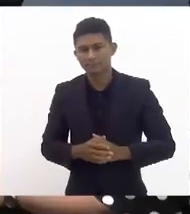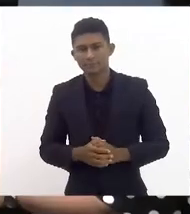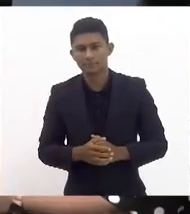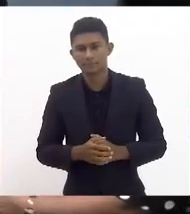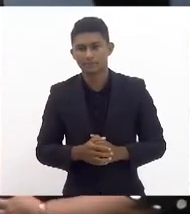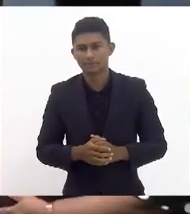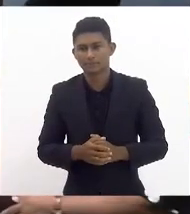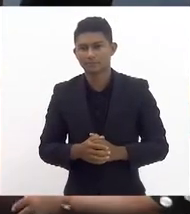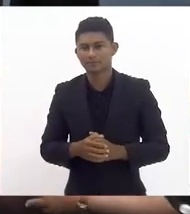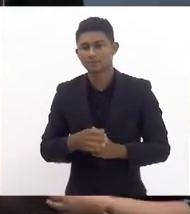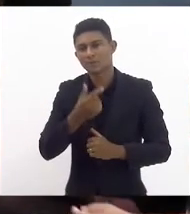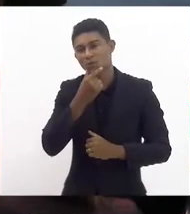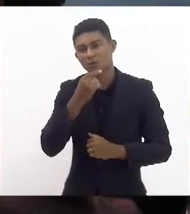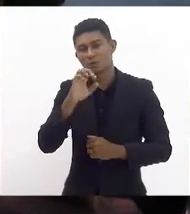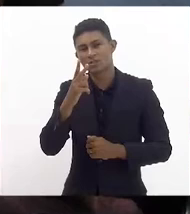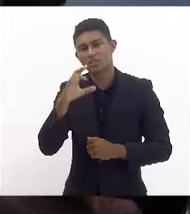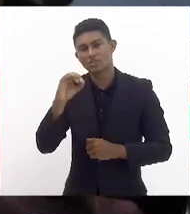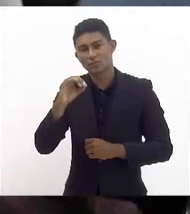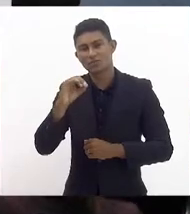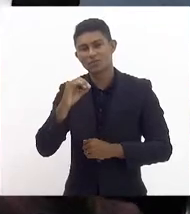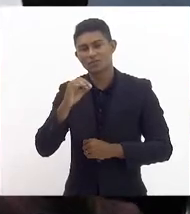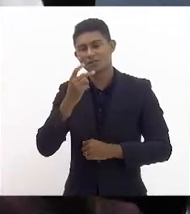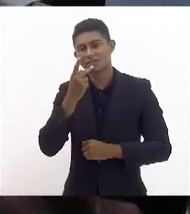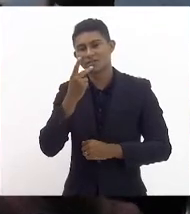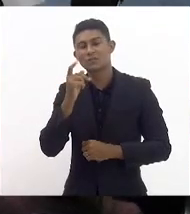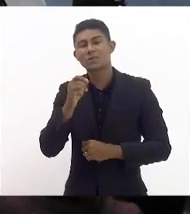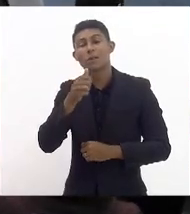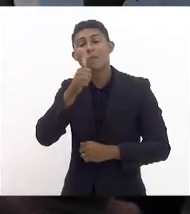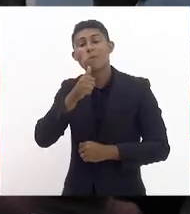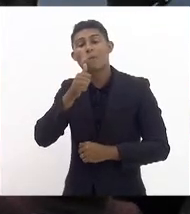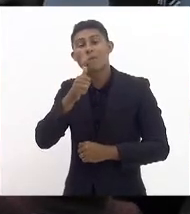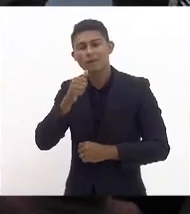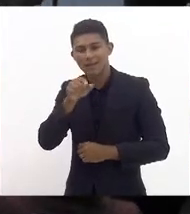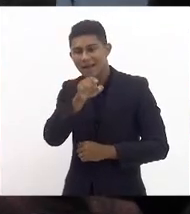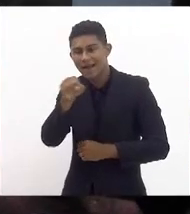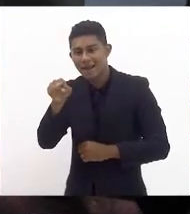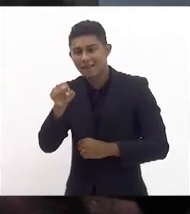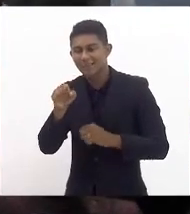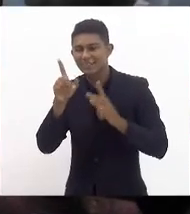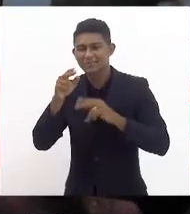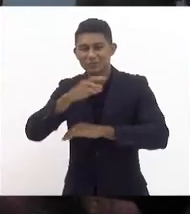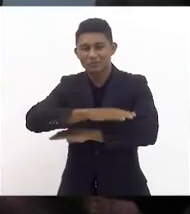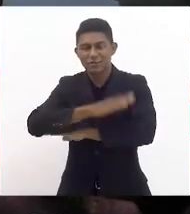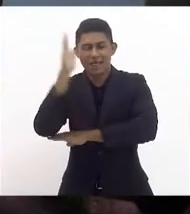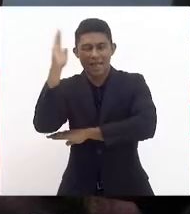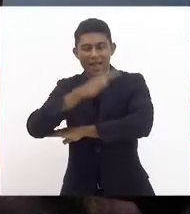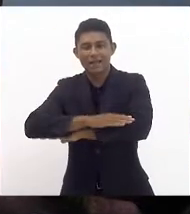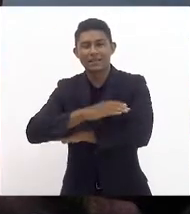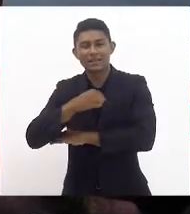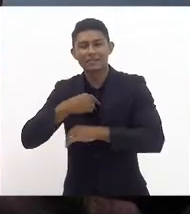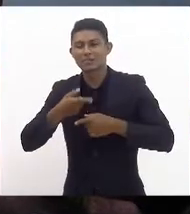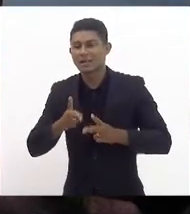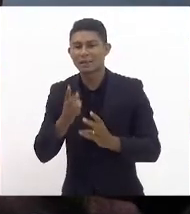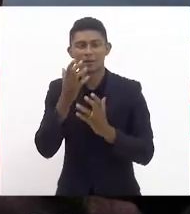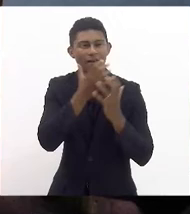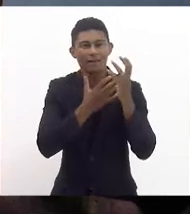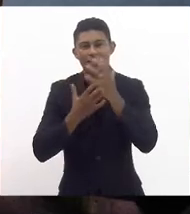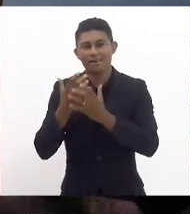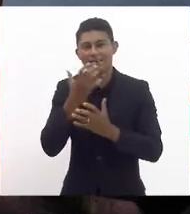Como diz Chico Buarque, essa moça é a tal da janela que eu cansei de cantar. Agora está só na